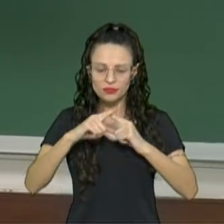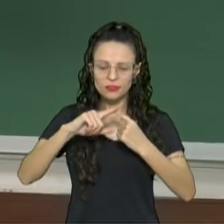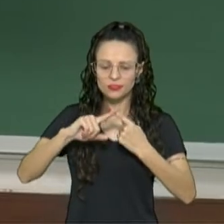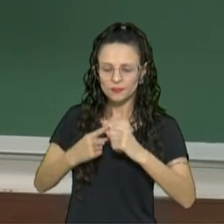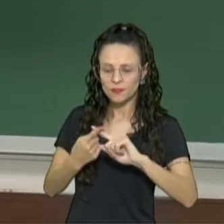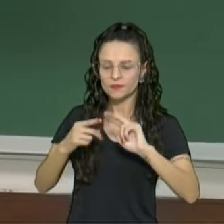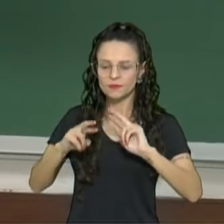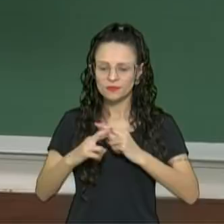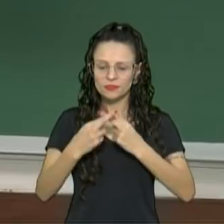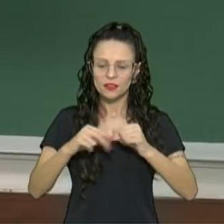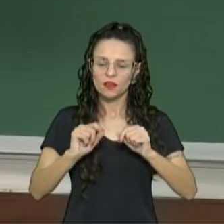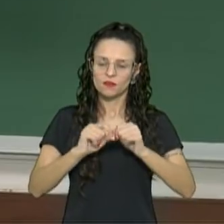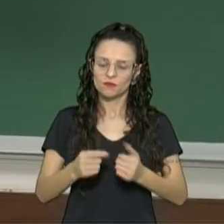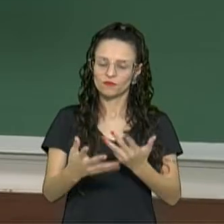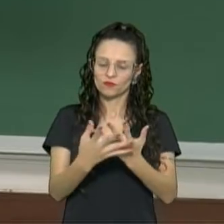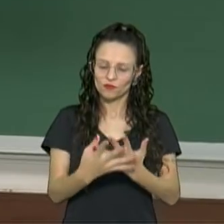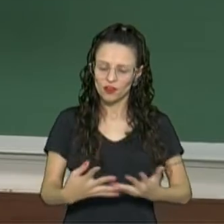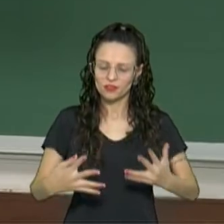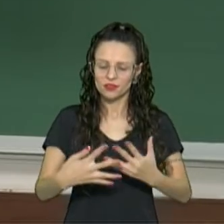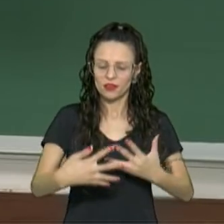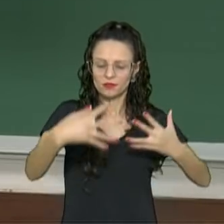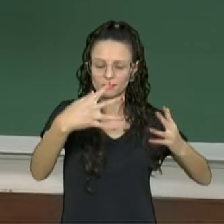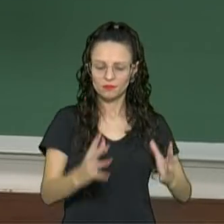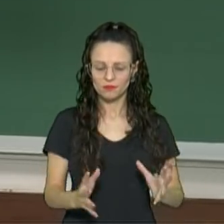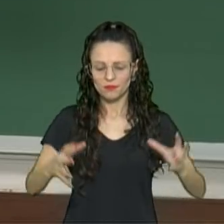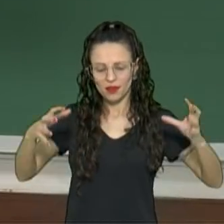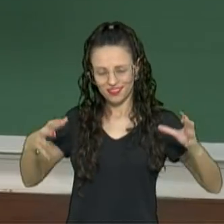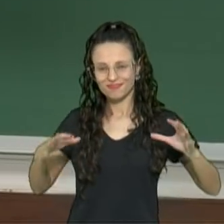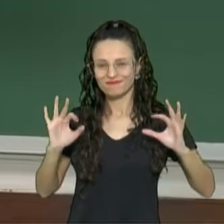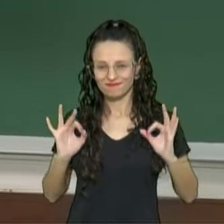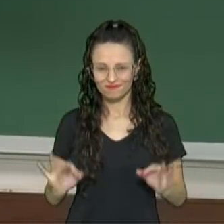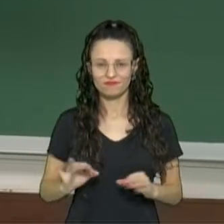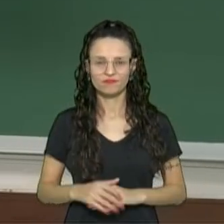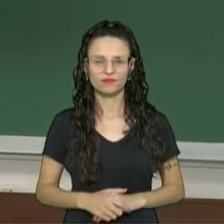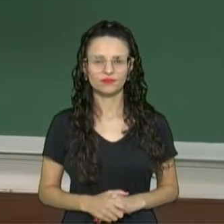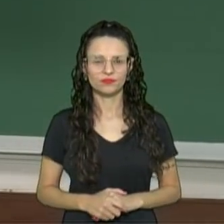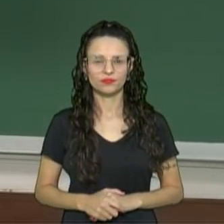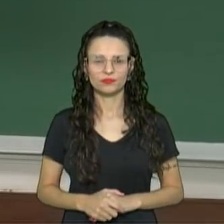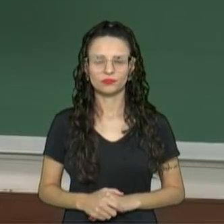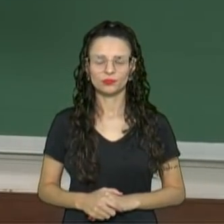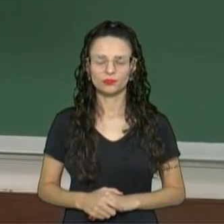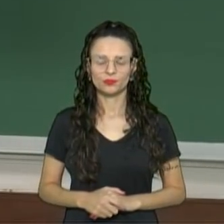E criar as cestas, as bacias, as peneiras, né?